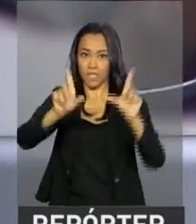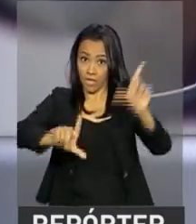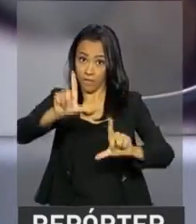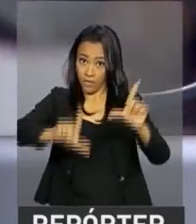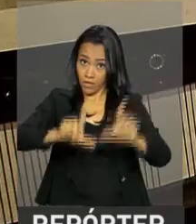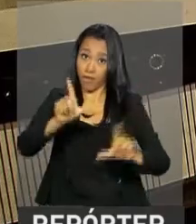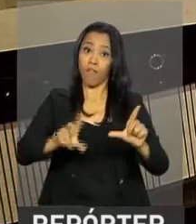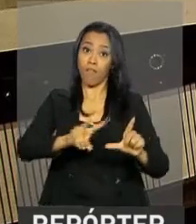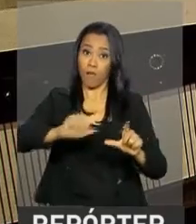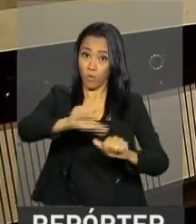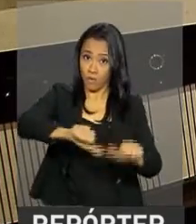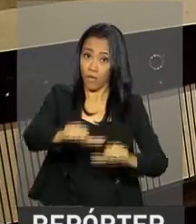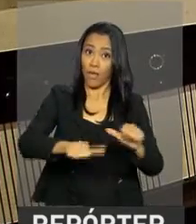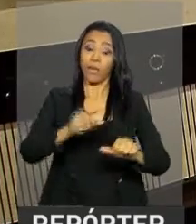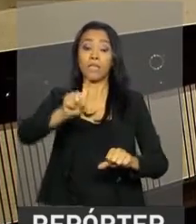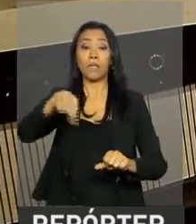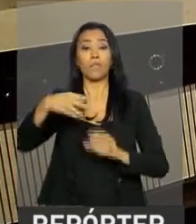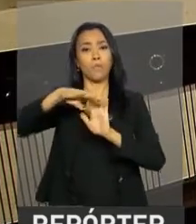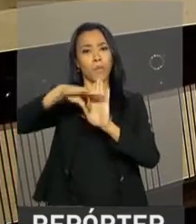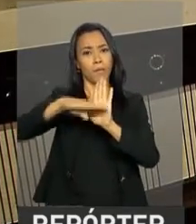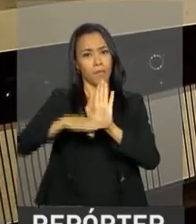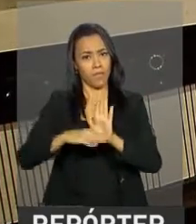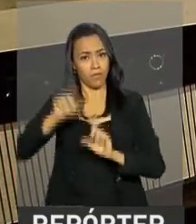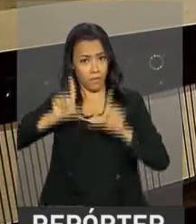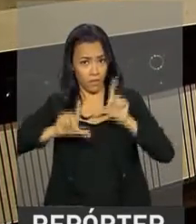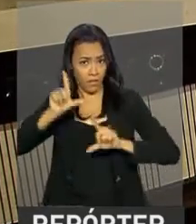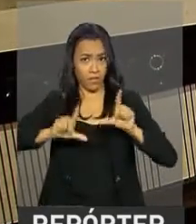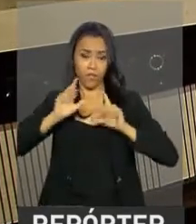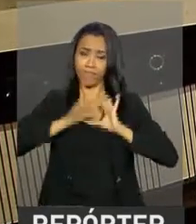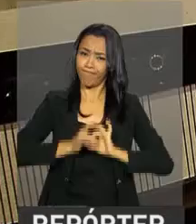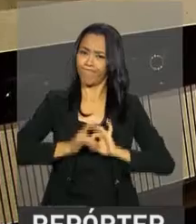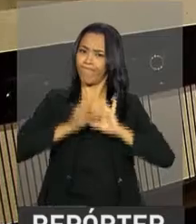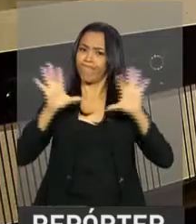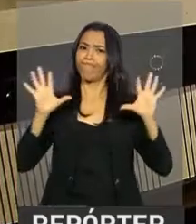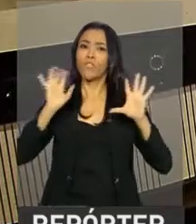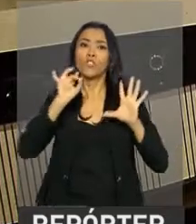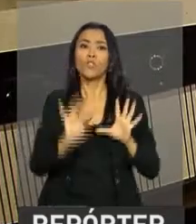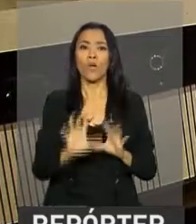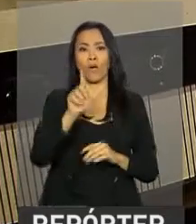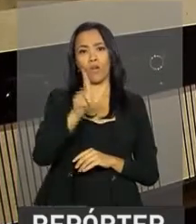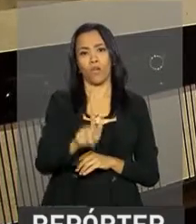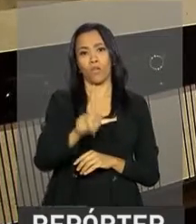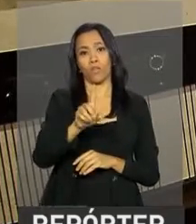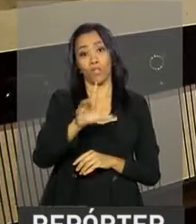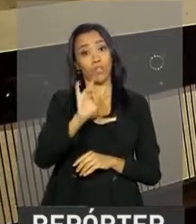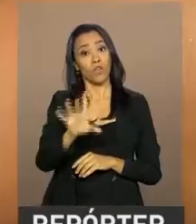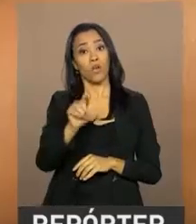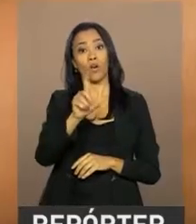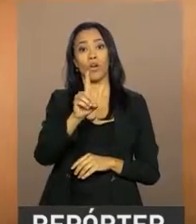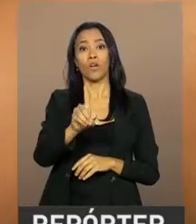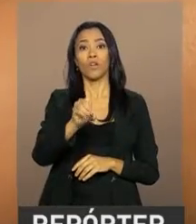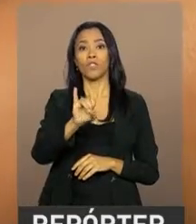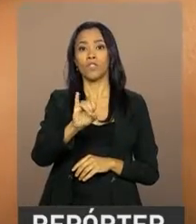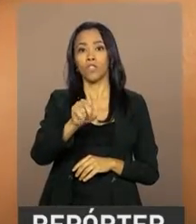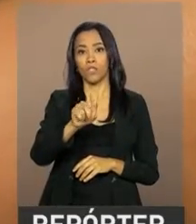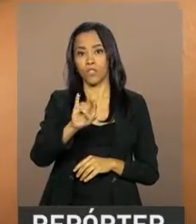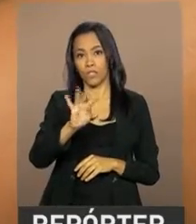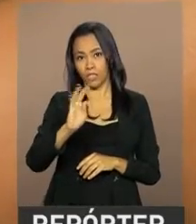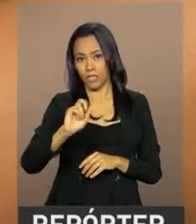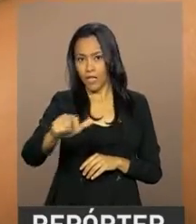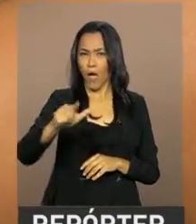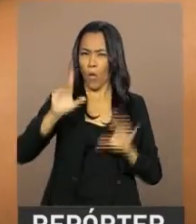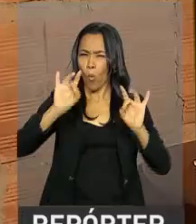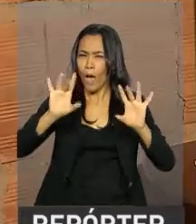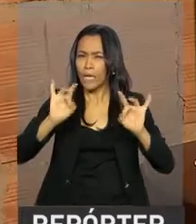a programação das emissoras vai estar disponível apenas no formato digital que possui mais